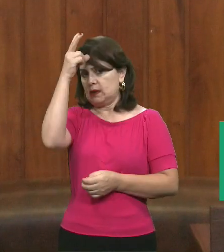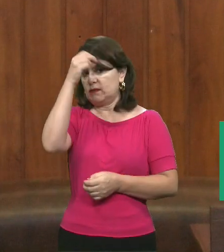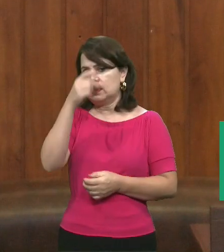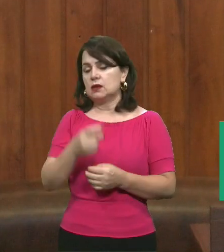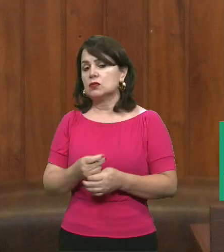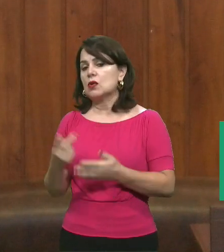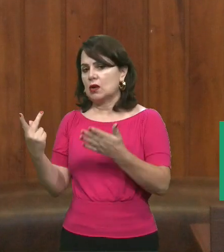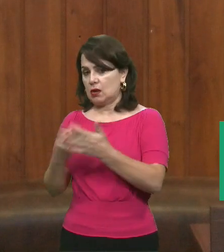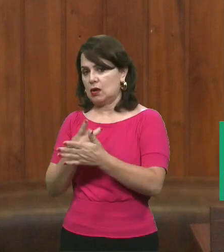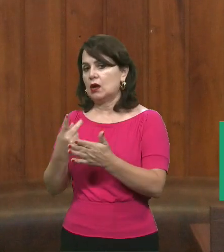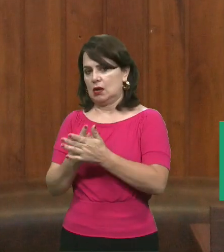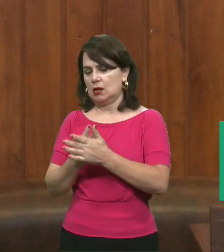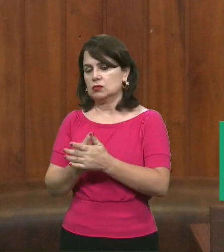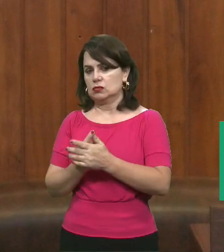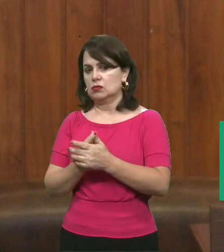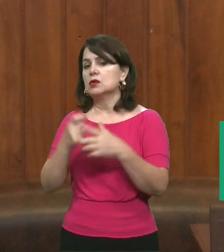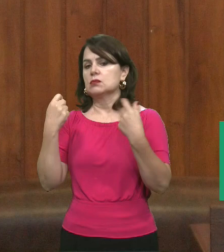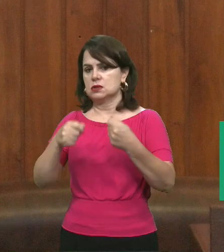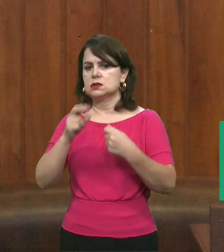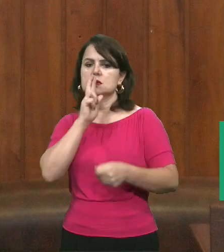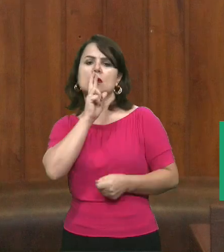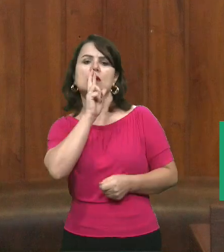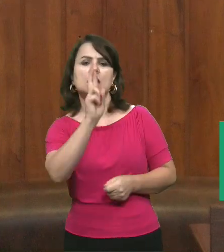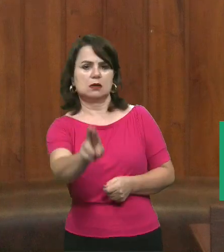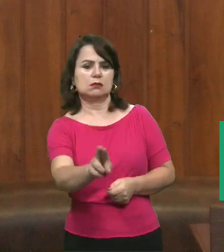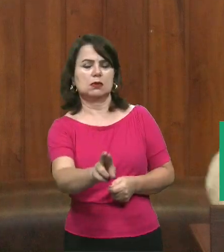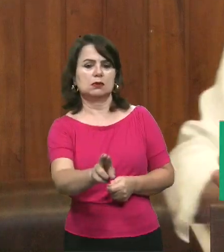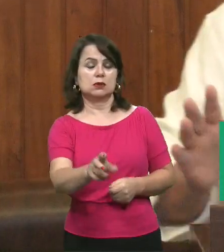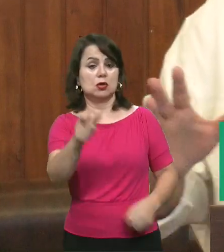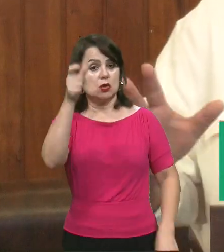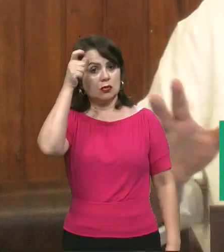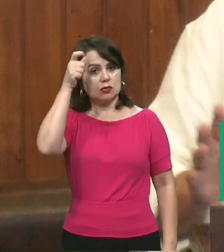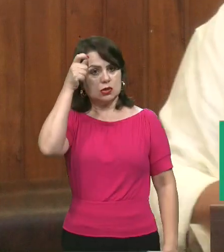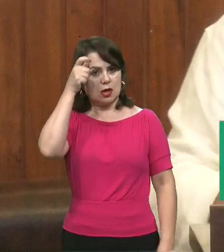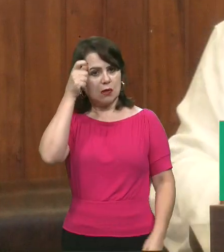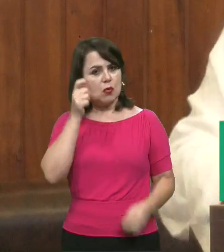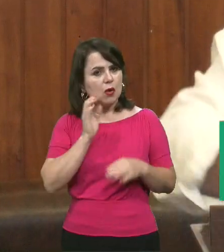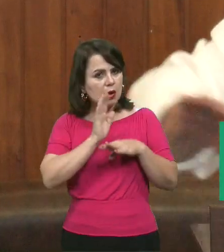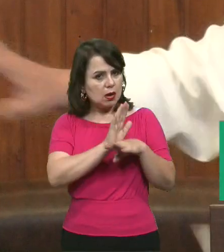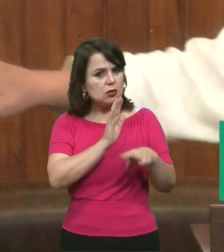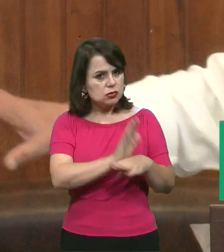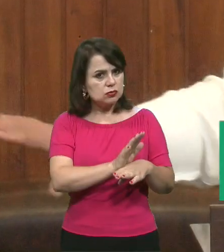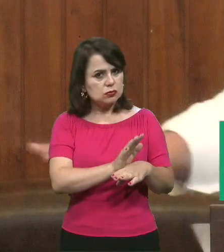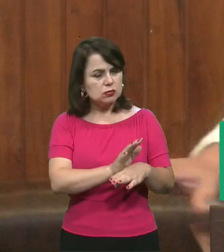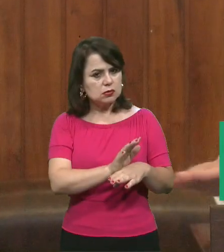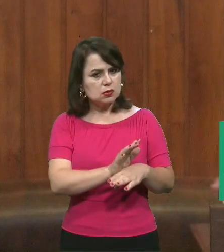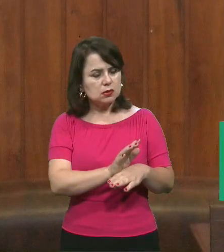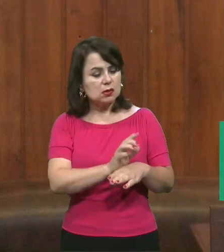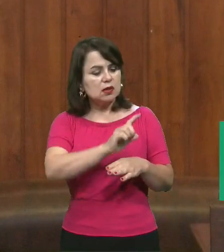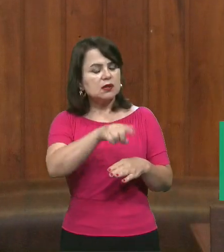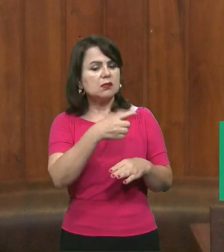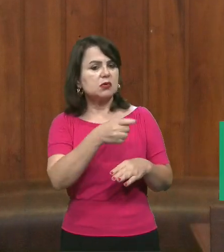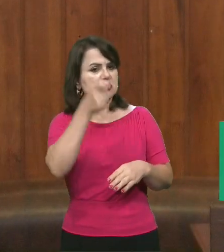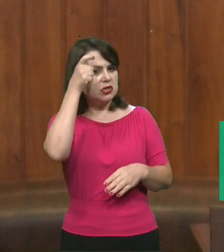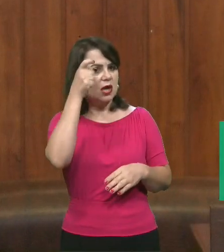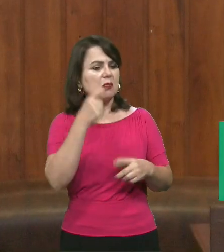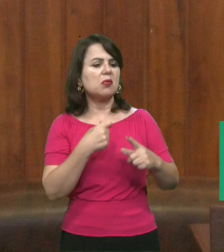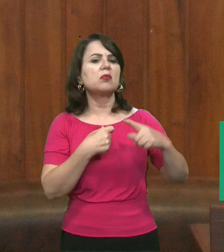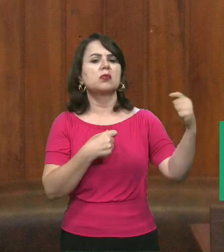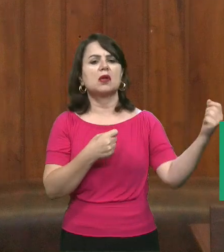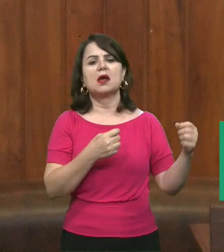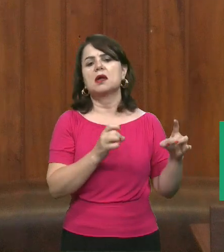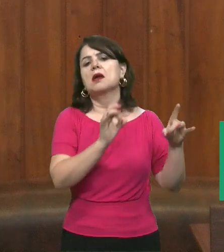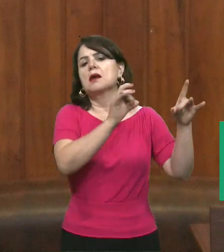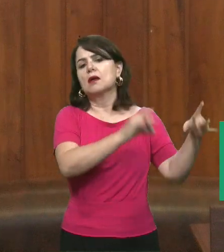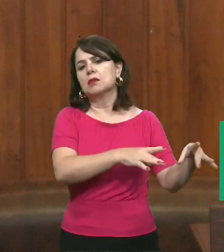aqui. Olha aqui, porque o diabo ele ajuda você, você vai, aí eles abandonam você, você fica sozinho